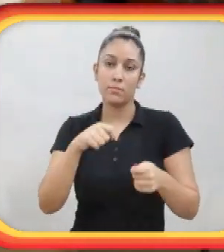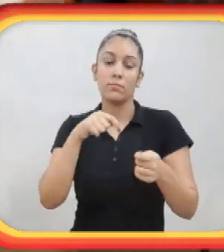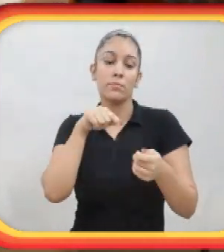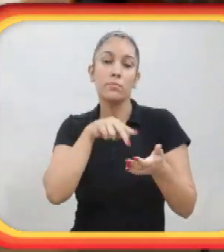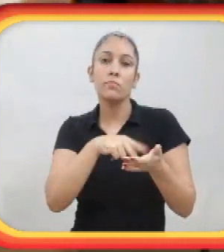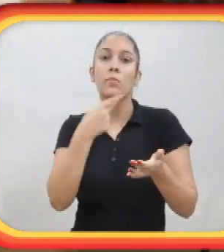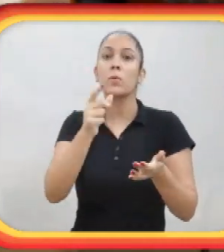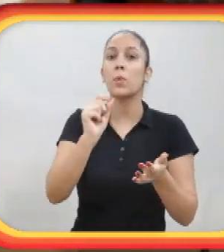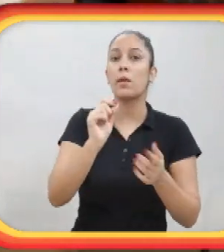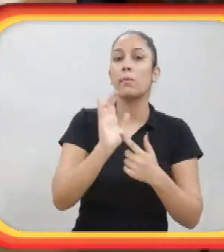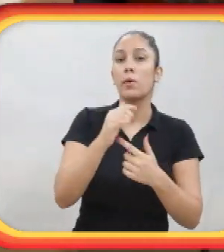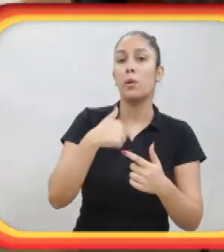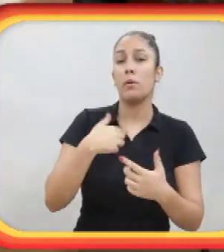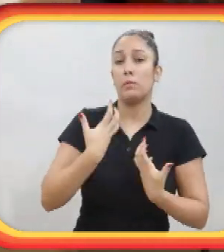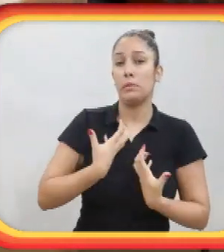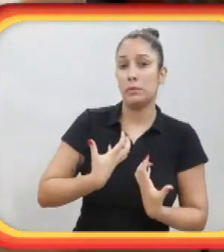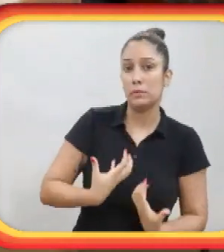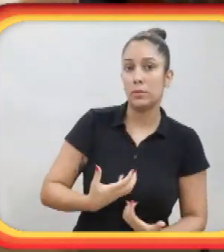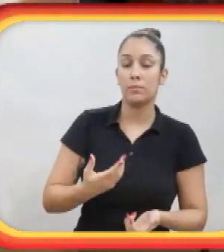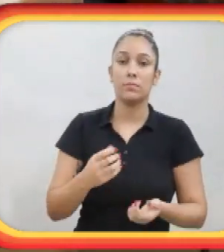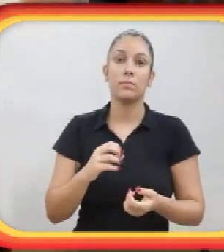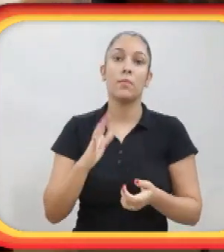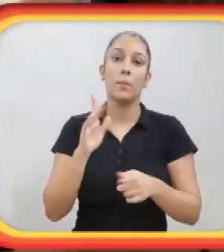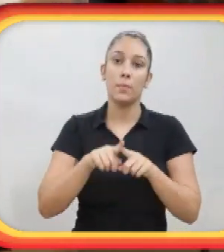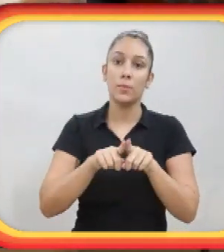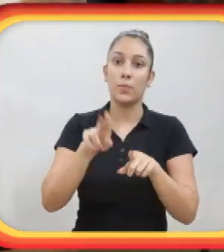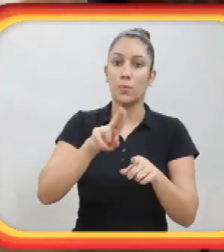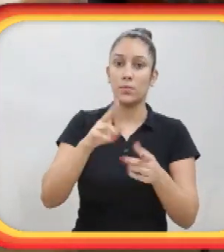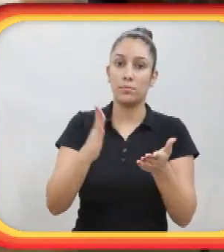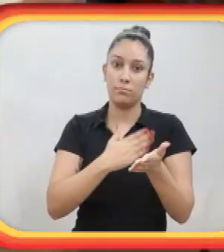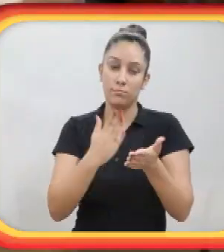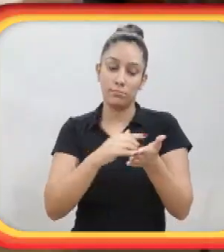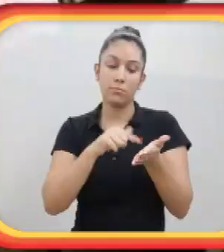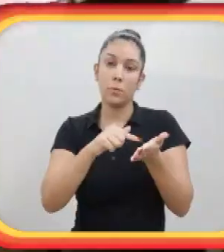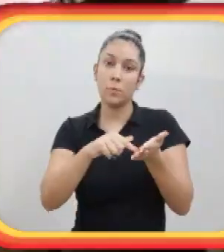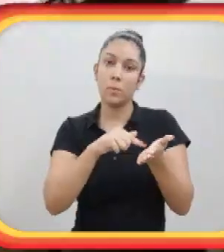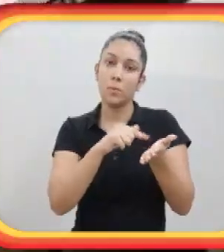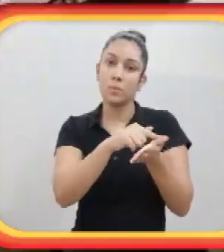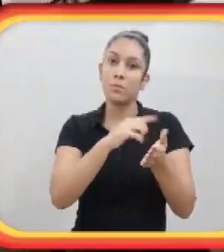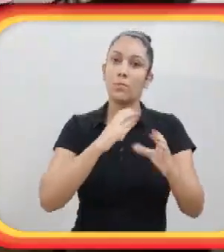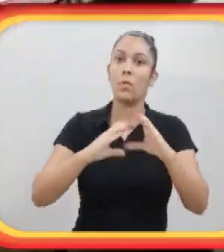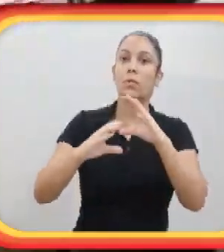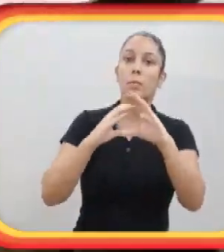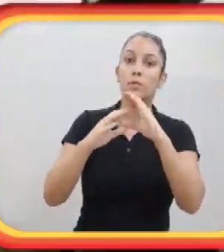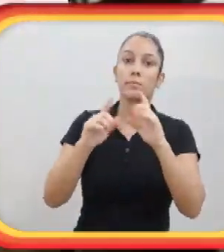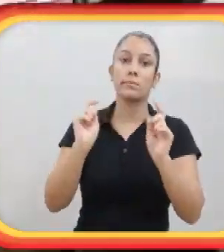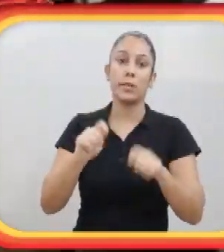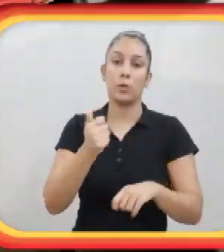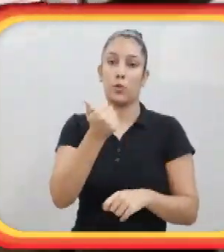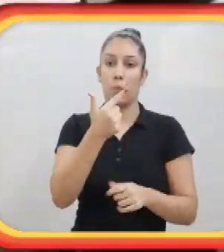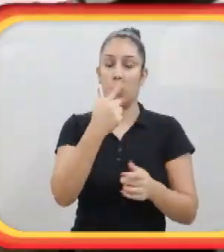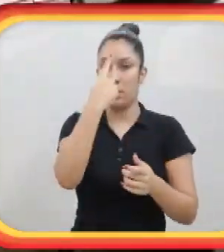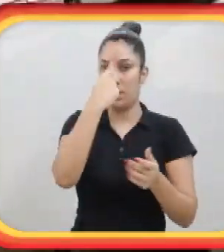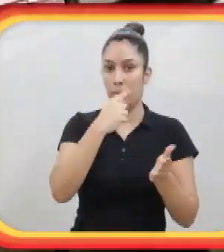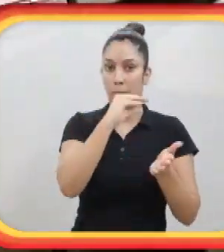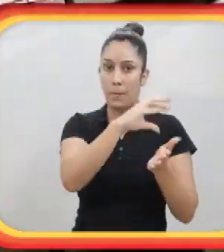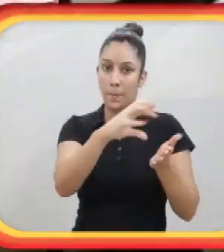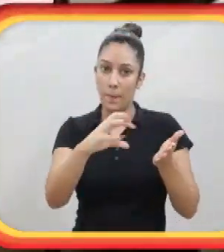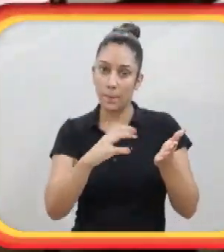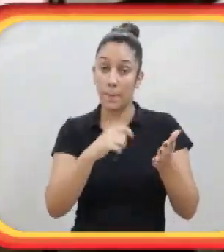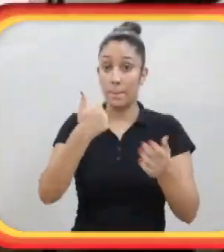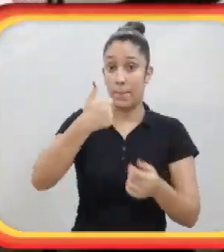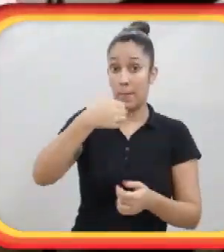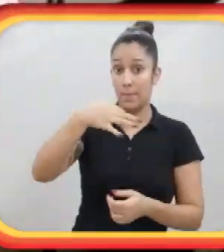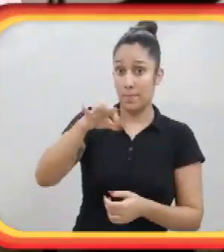comunicação, a criança poderia, por exemplo, falar que está cansada dessa forma. Aqui na minha mão tem um livro de comunicação alternativa